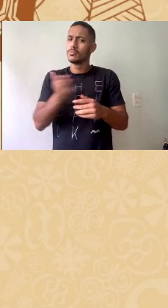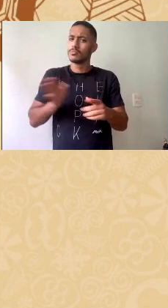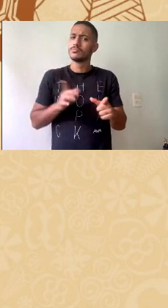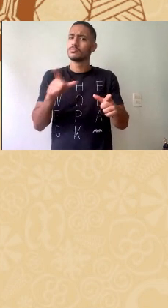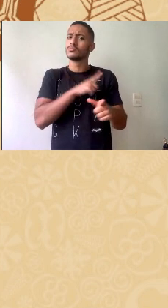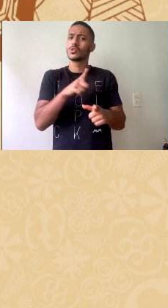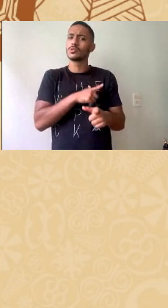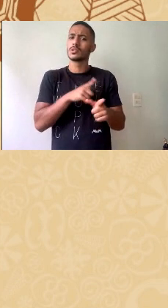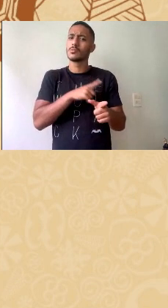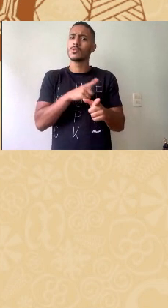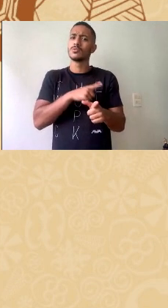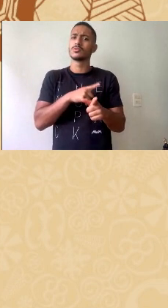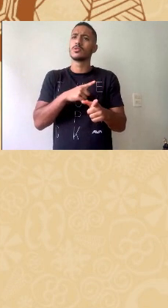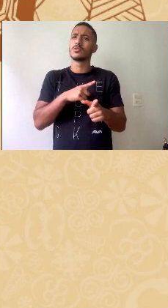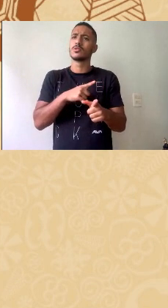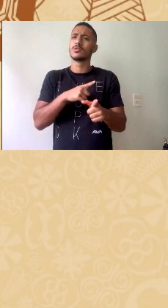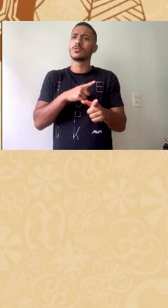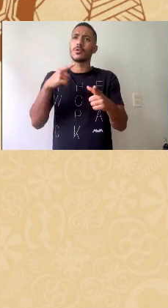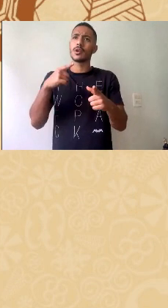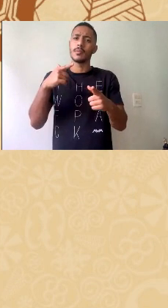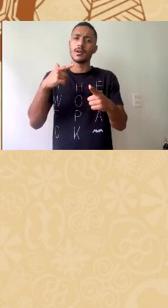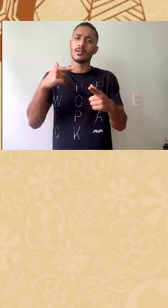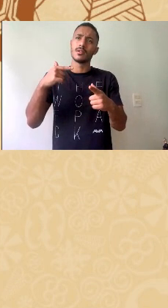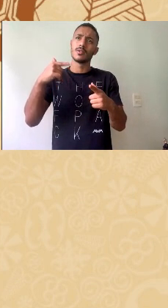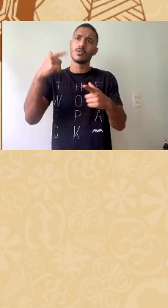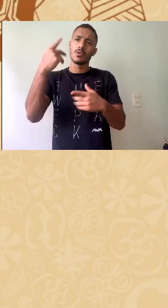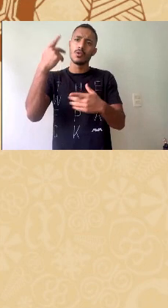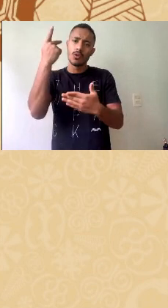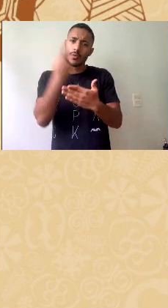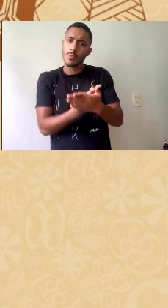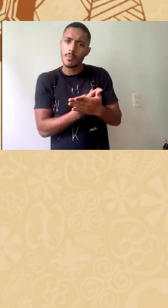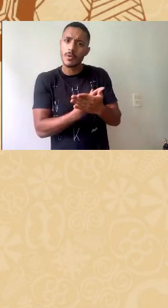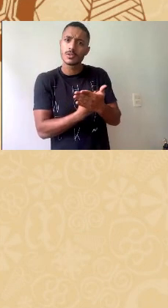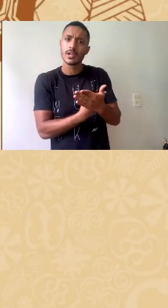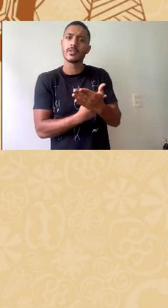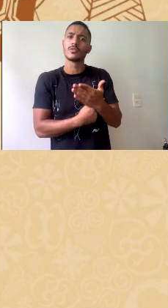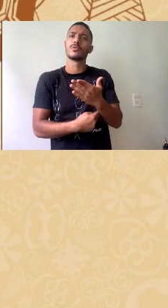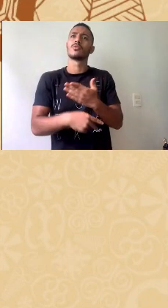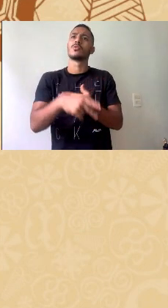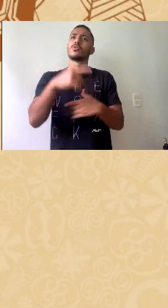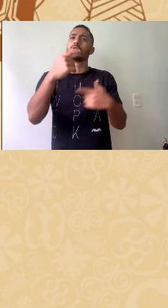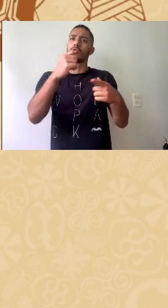nossas instituições? Se não temos, não venha dizer que você é antirracista.